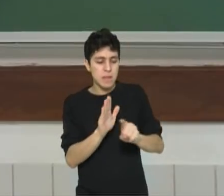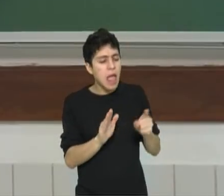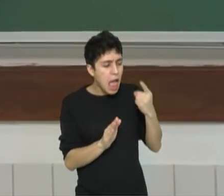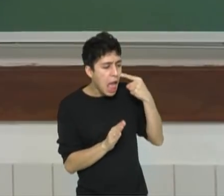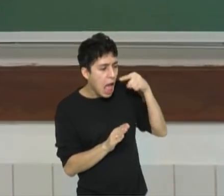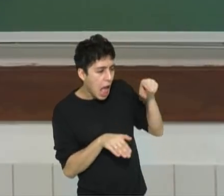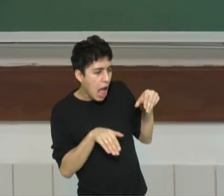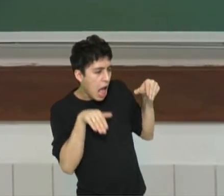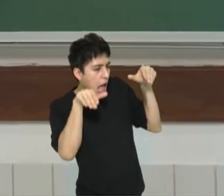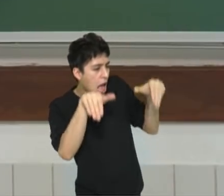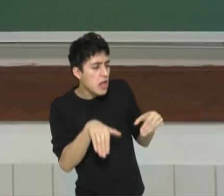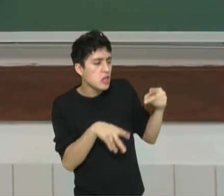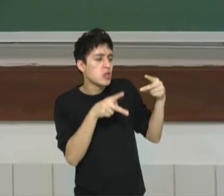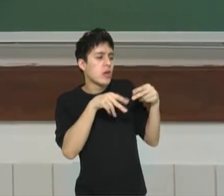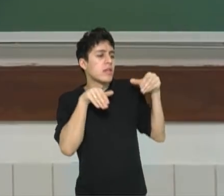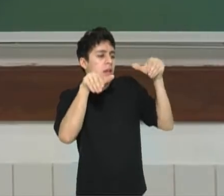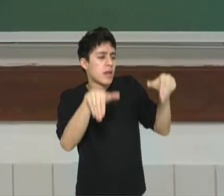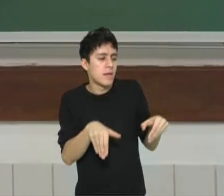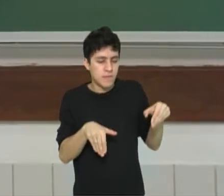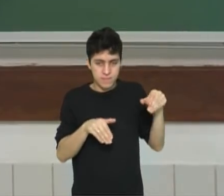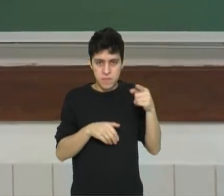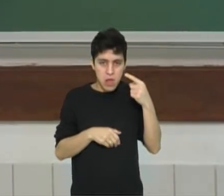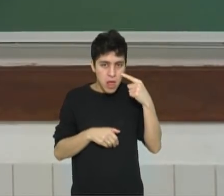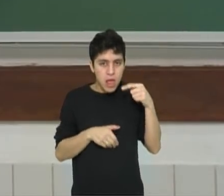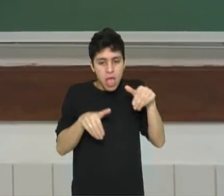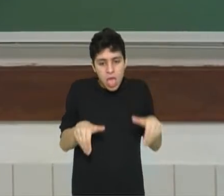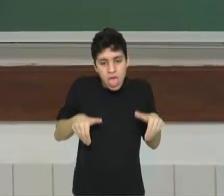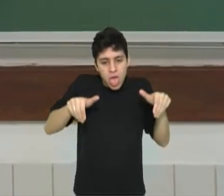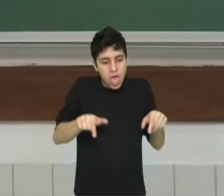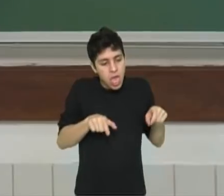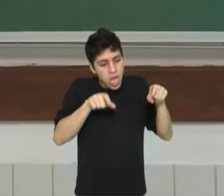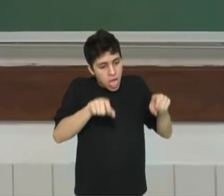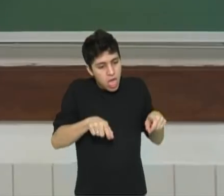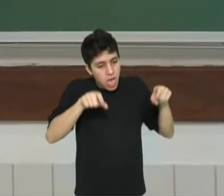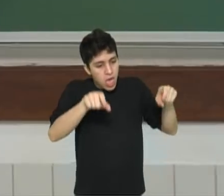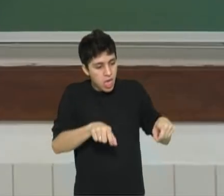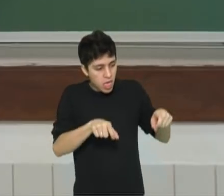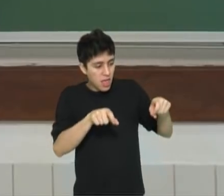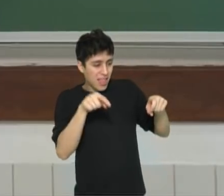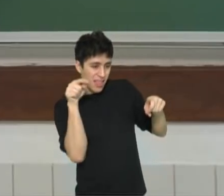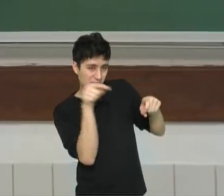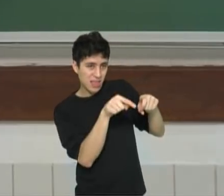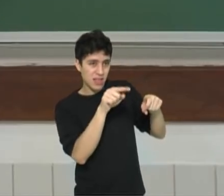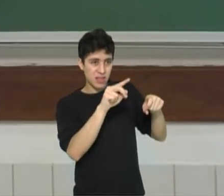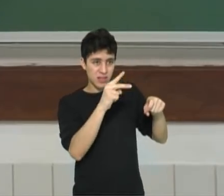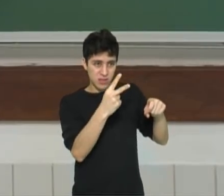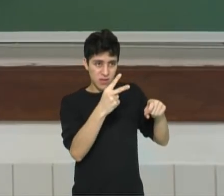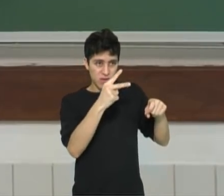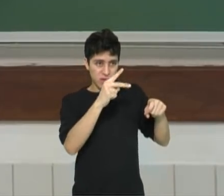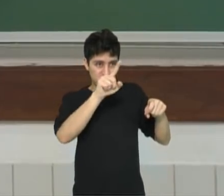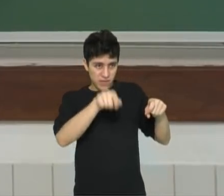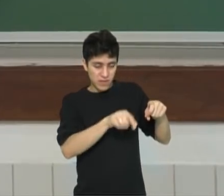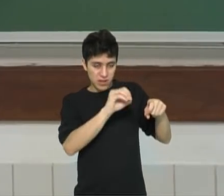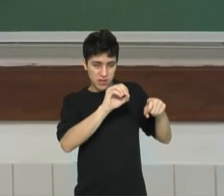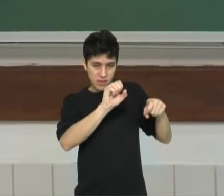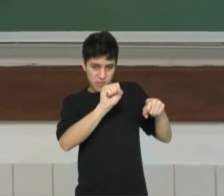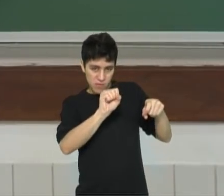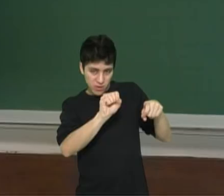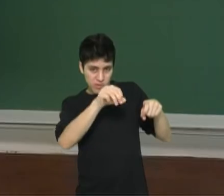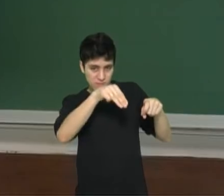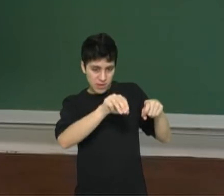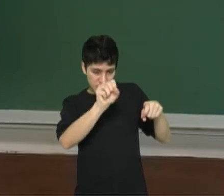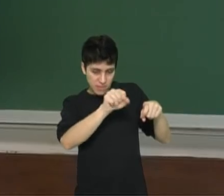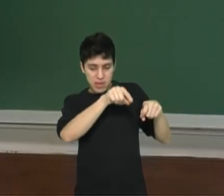canguru, dois cangurus, um está correndo a uma velocidade de 2,08 metros por segundo e